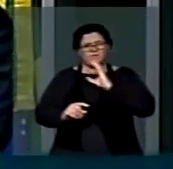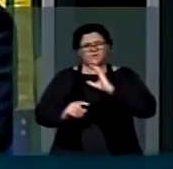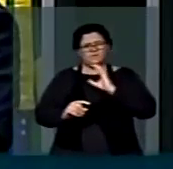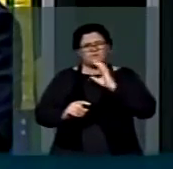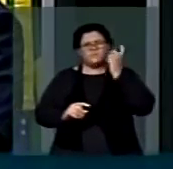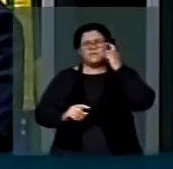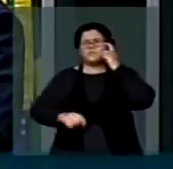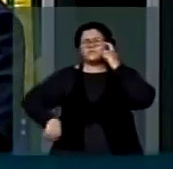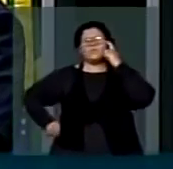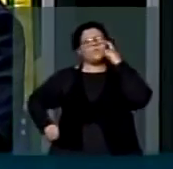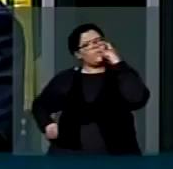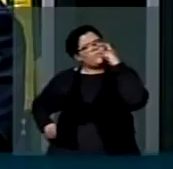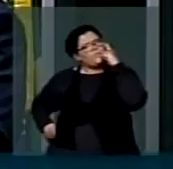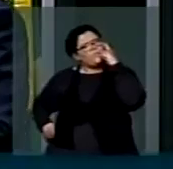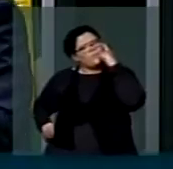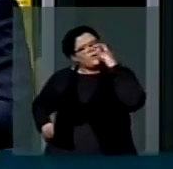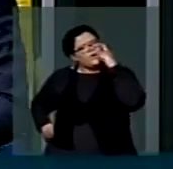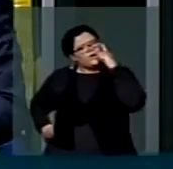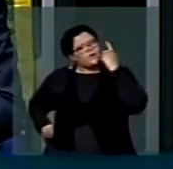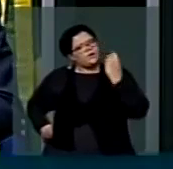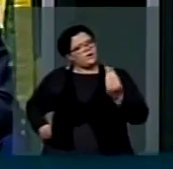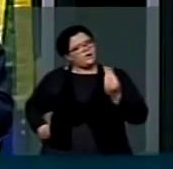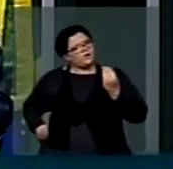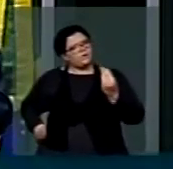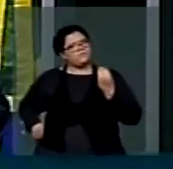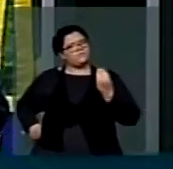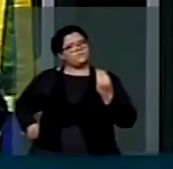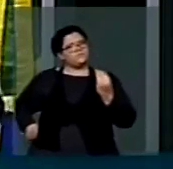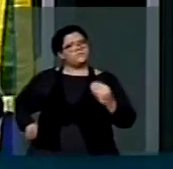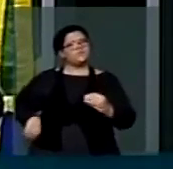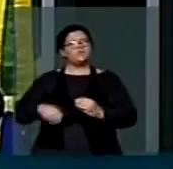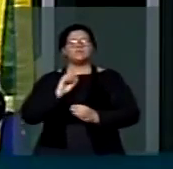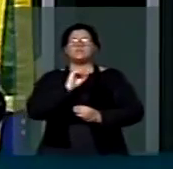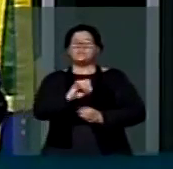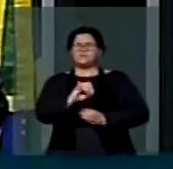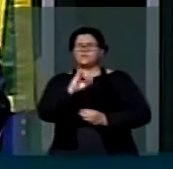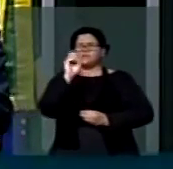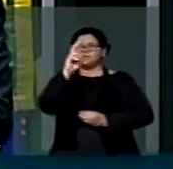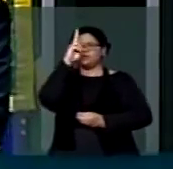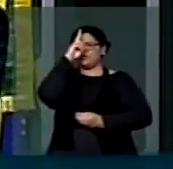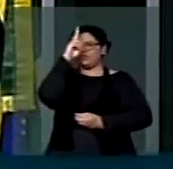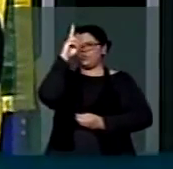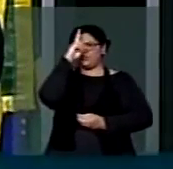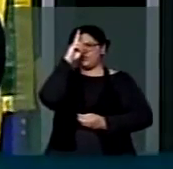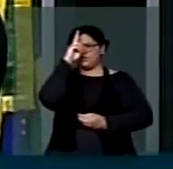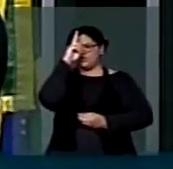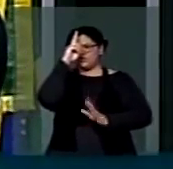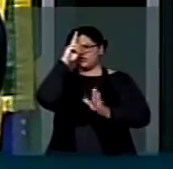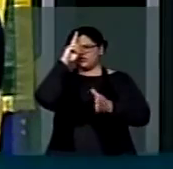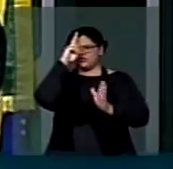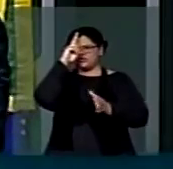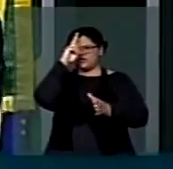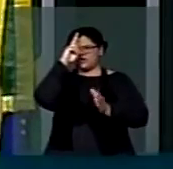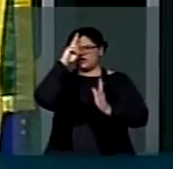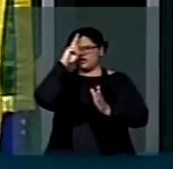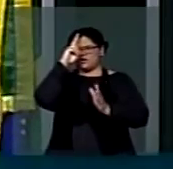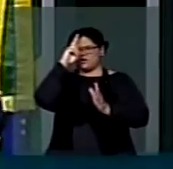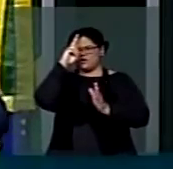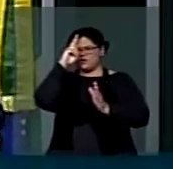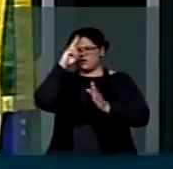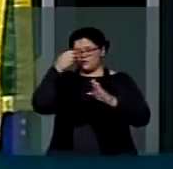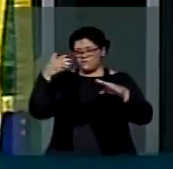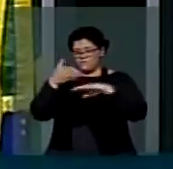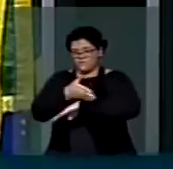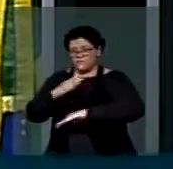seguinte analogia: ora, se na segunda-feira já estavam na casa das pessoas lá com